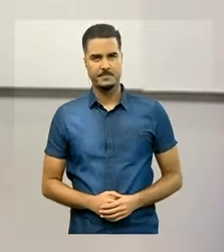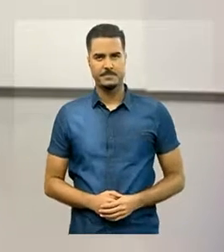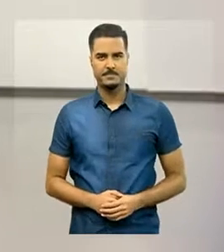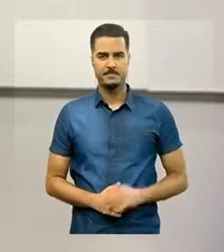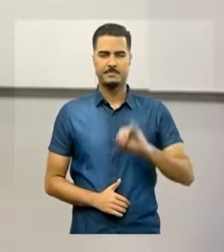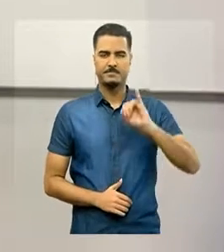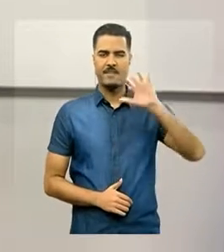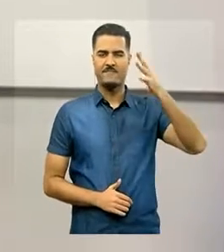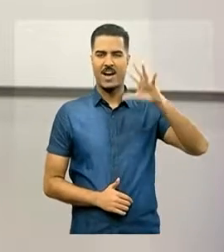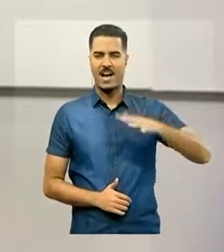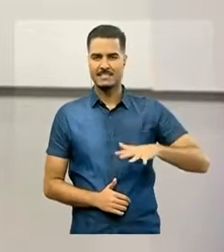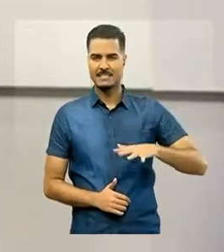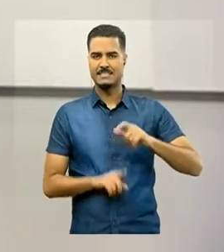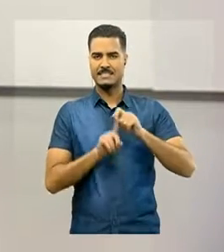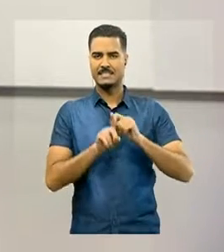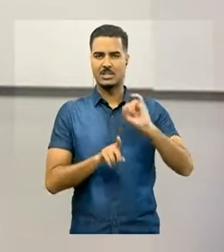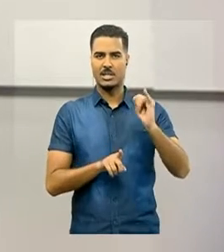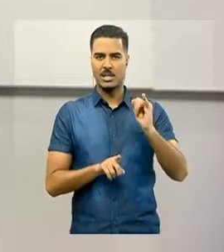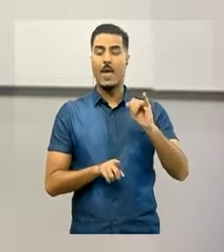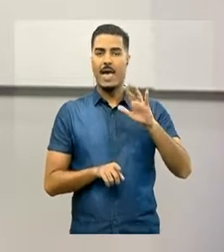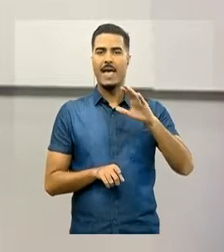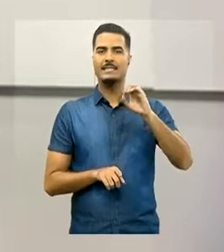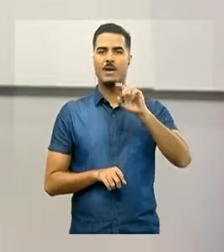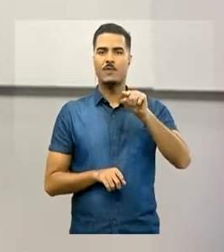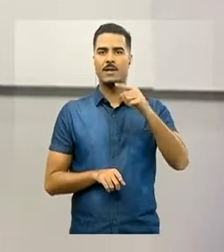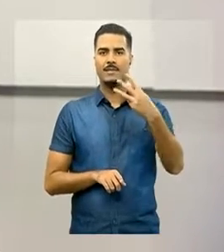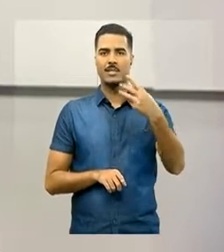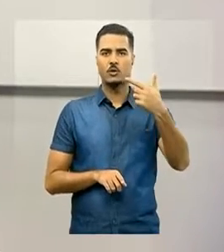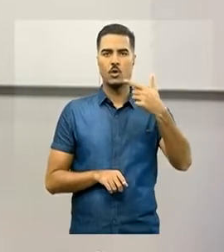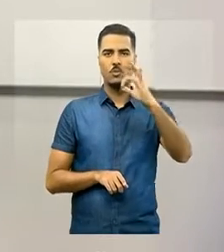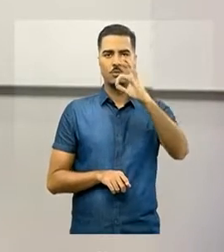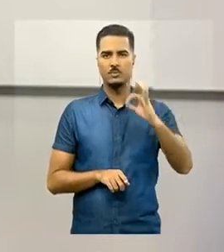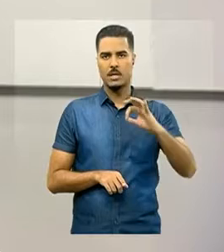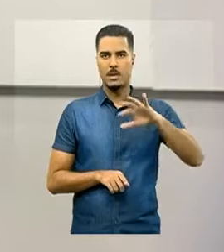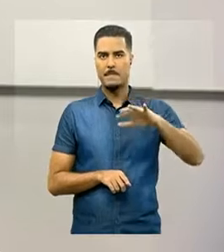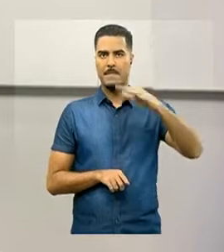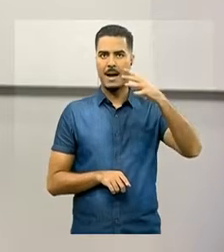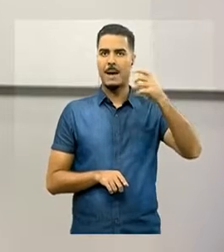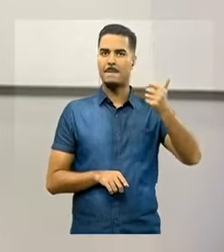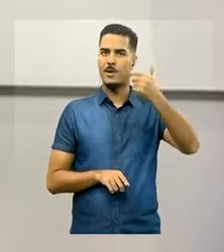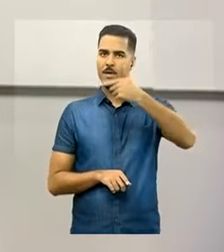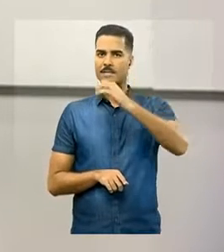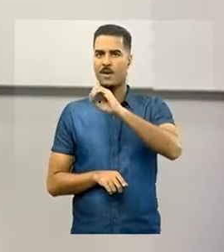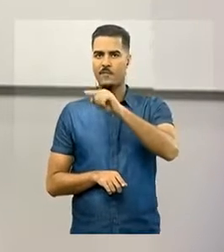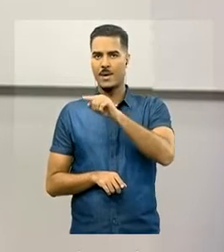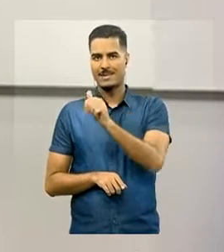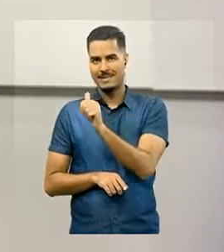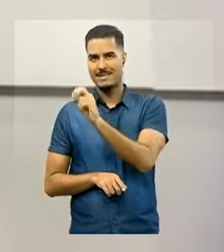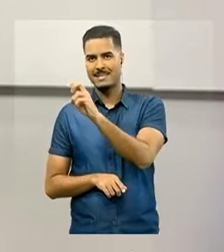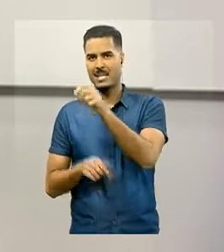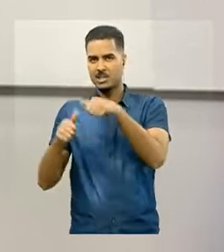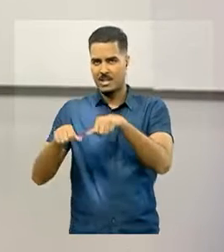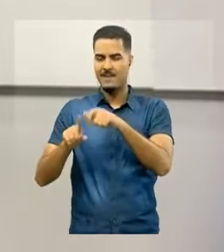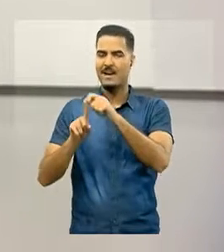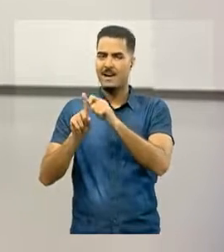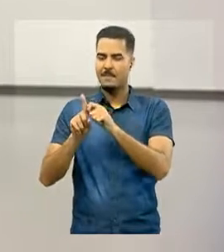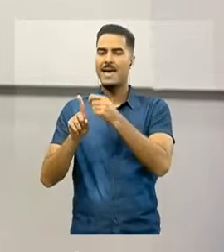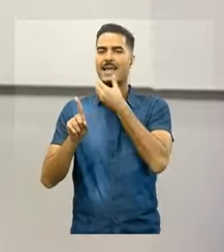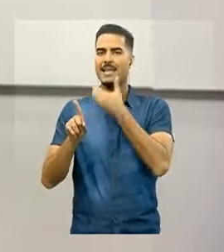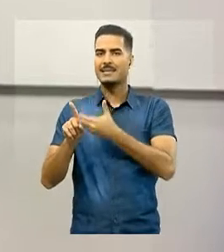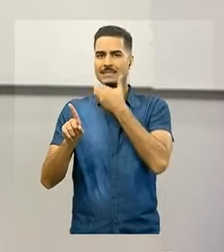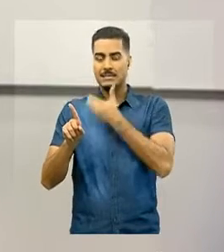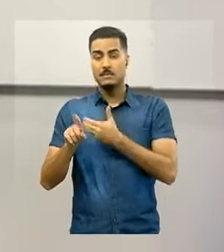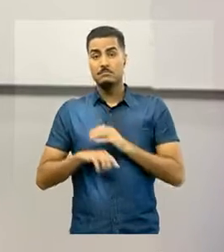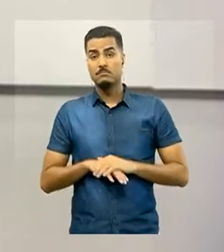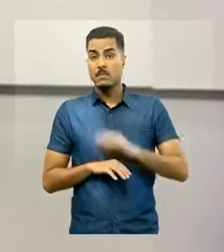A inflação no mês de janeiro variou 0,32%, acima dos 0,15% registrados em dezembro.